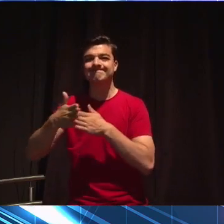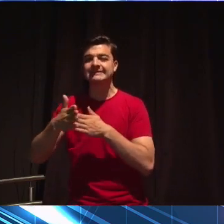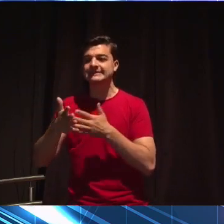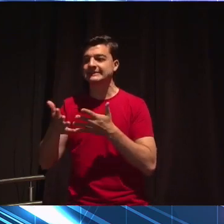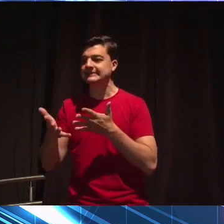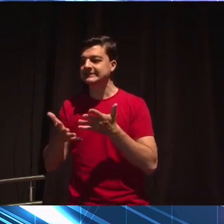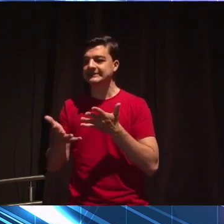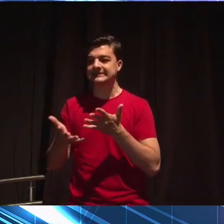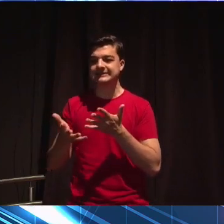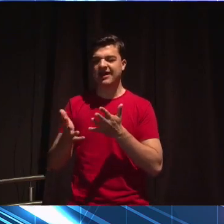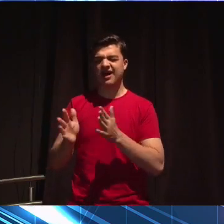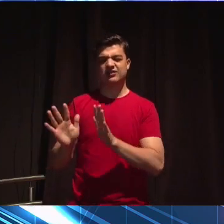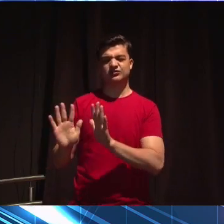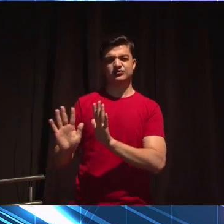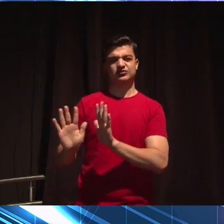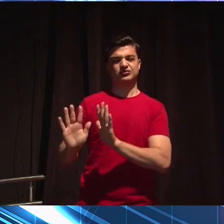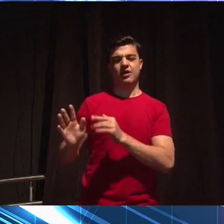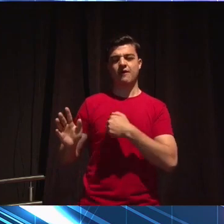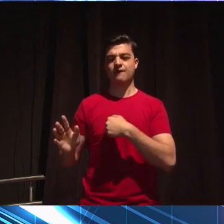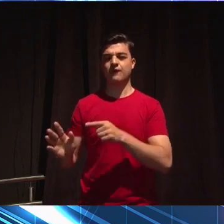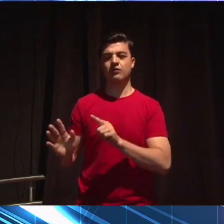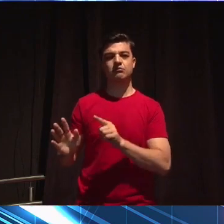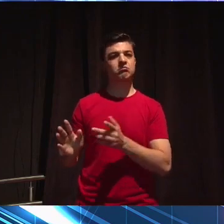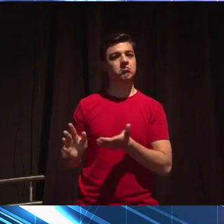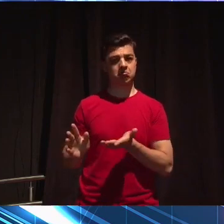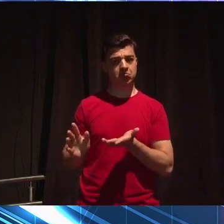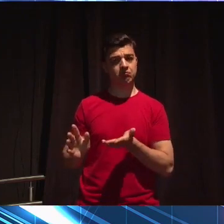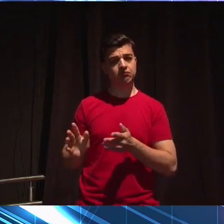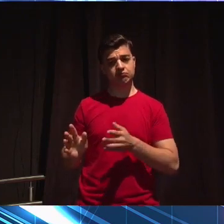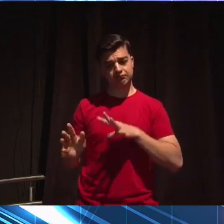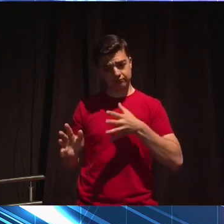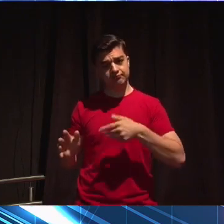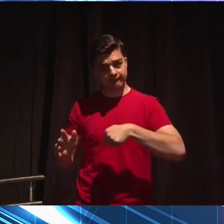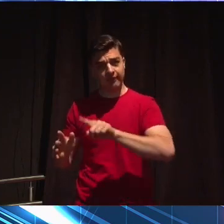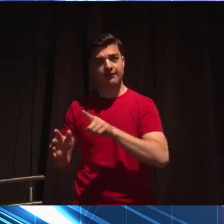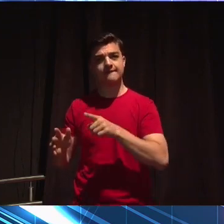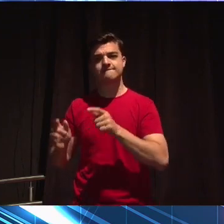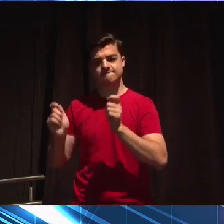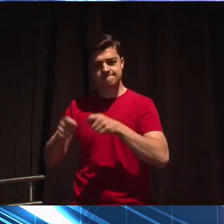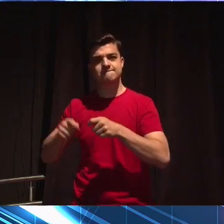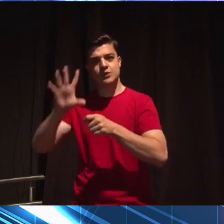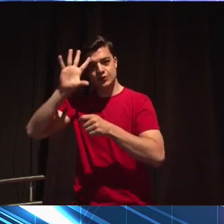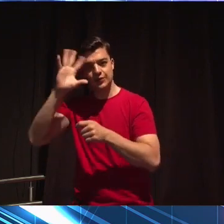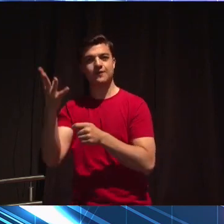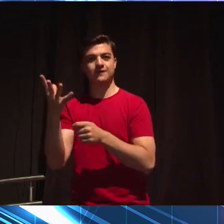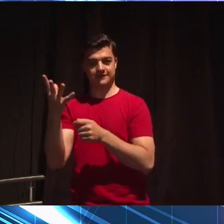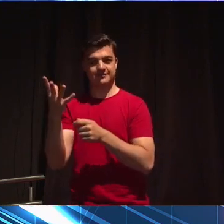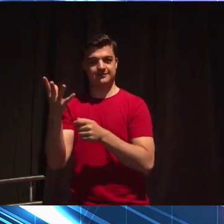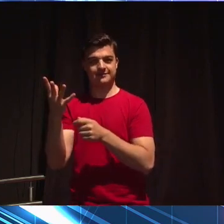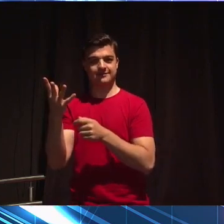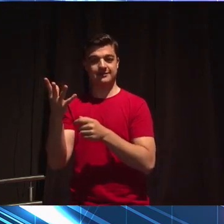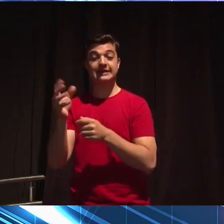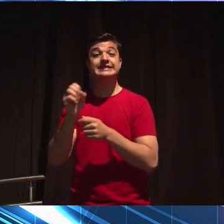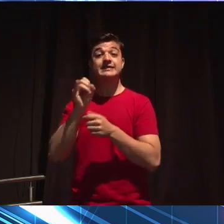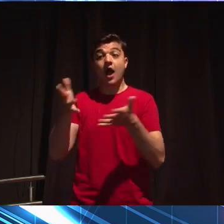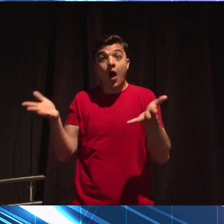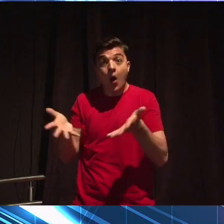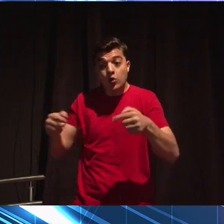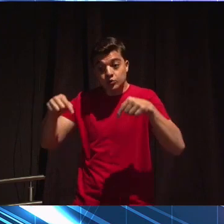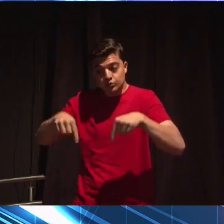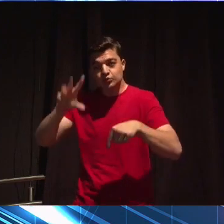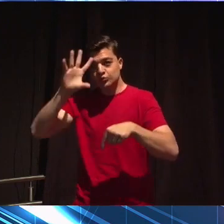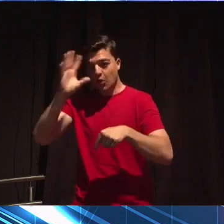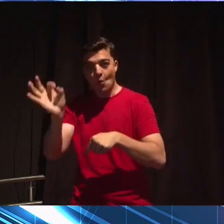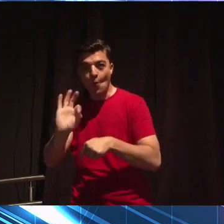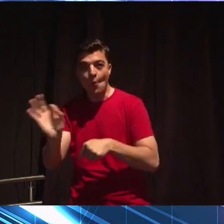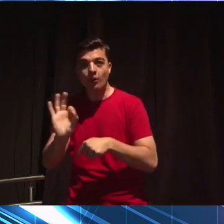se não for você, é quem? Né? Às vezes a gente começa... e esse é um ponto interessante, vocês não estão aqui à toa. Né? Nós